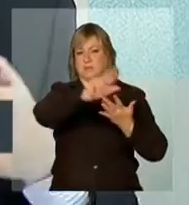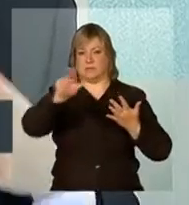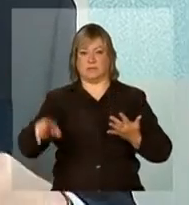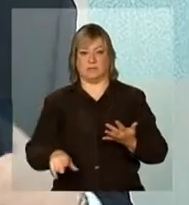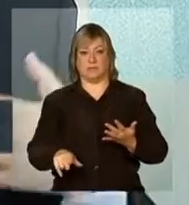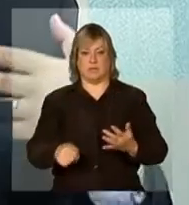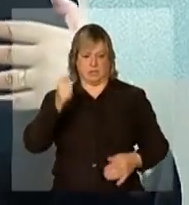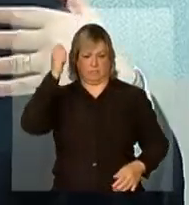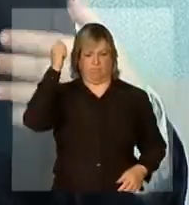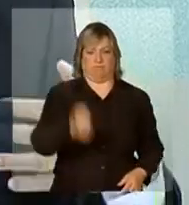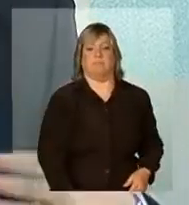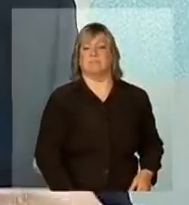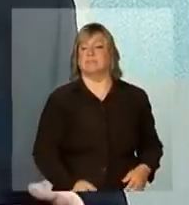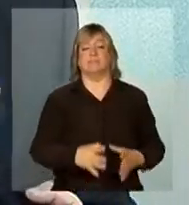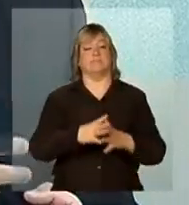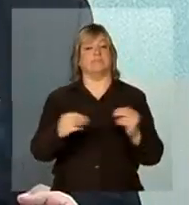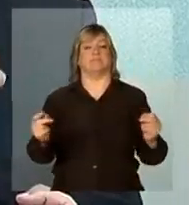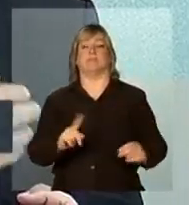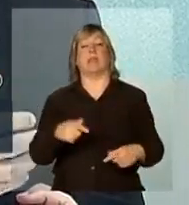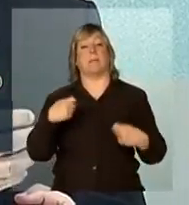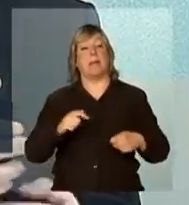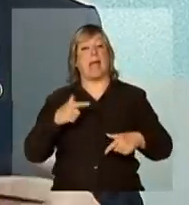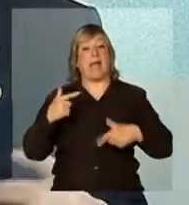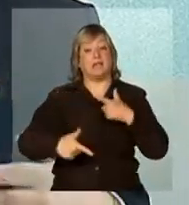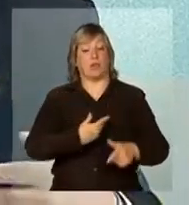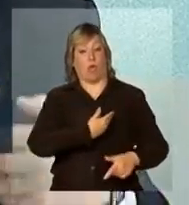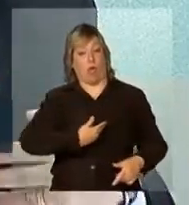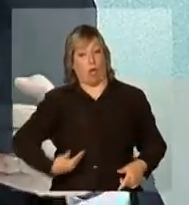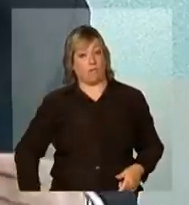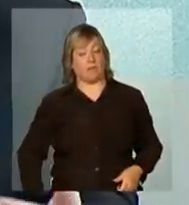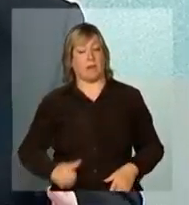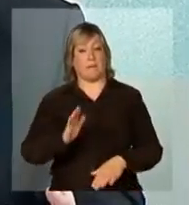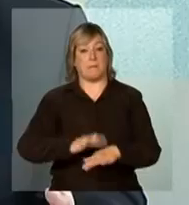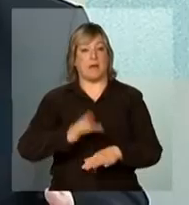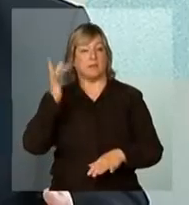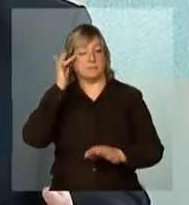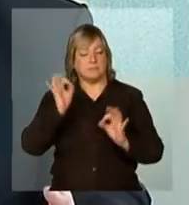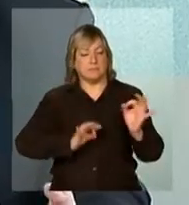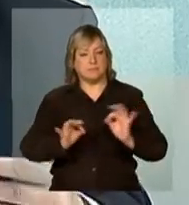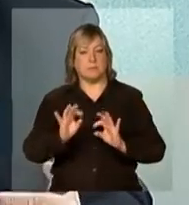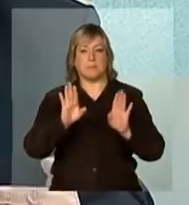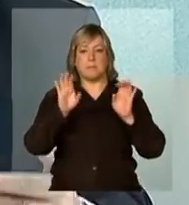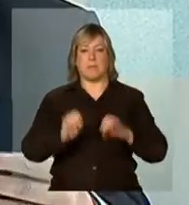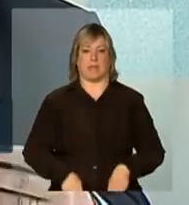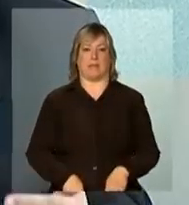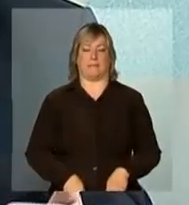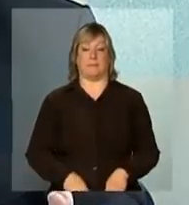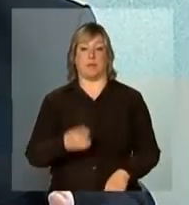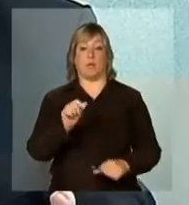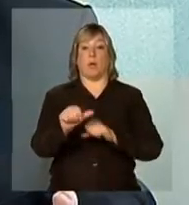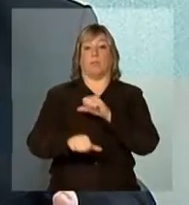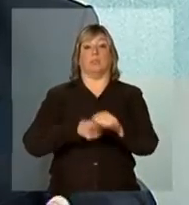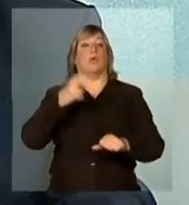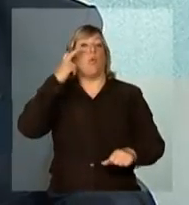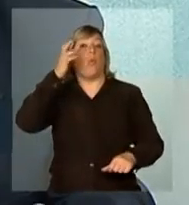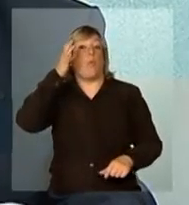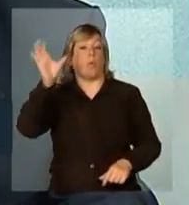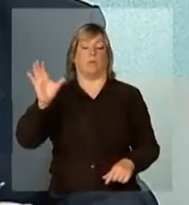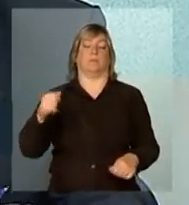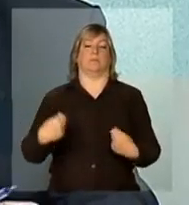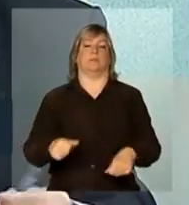repressão, precisa novamente uma ação do estado muito mais eficaz e eficiente e uma mudança cultural.